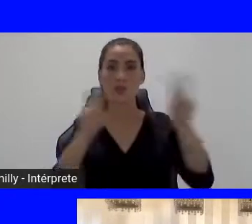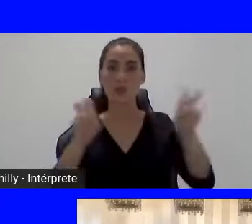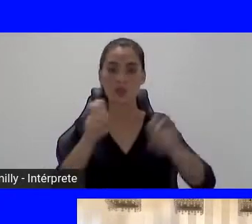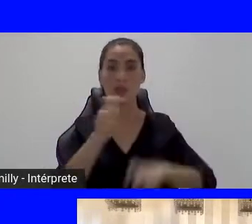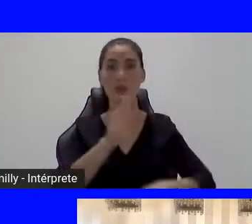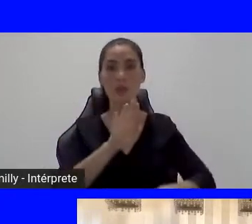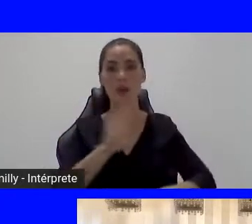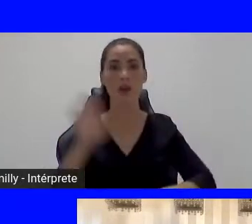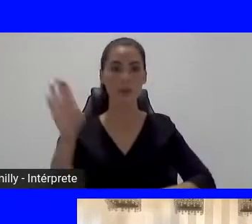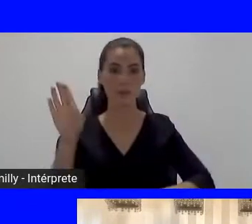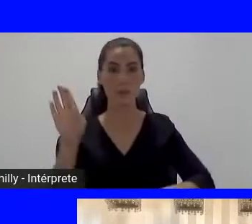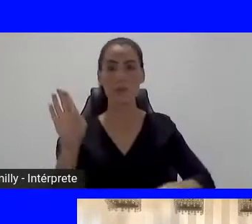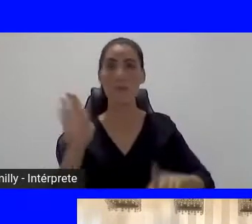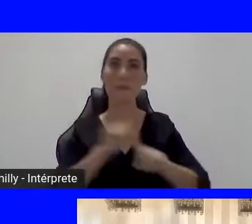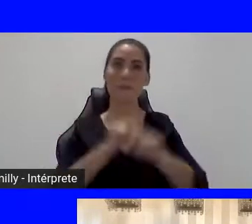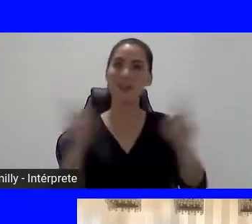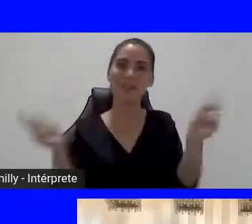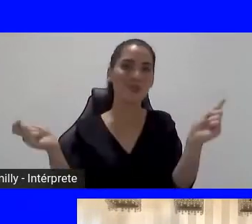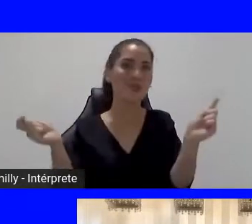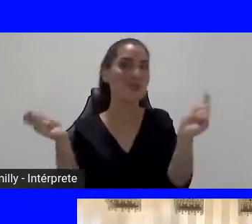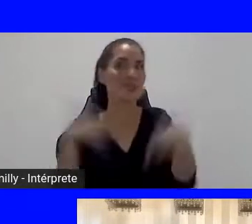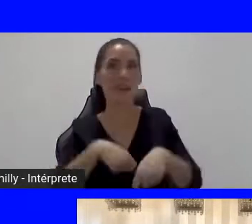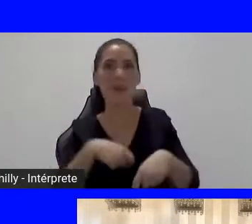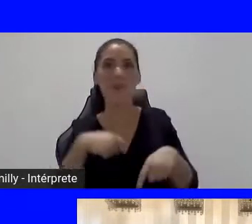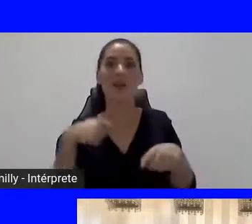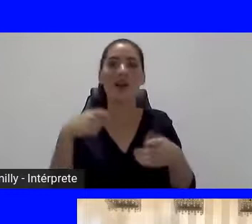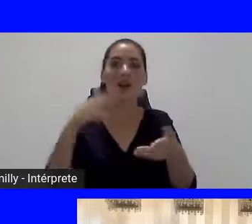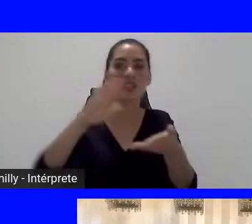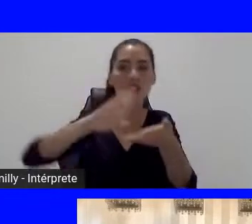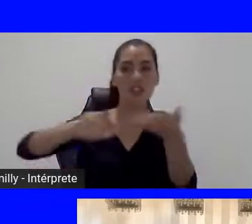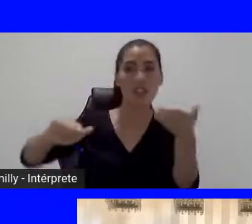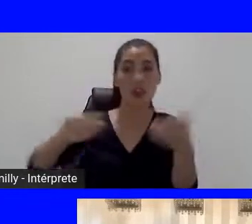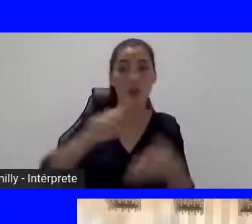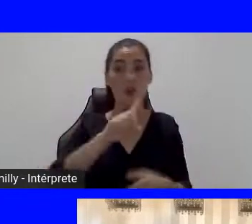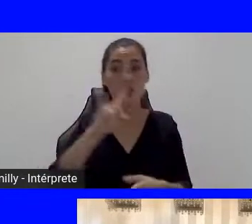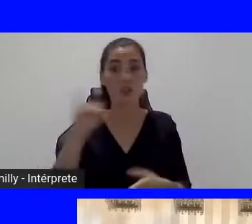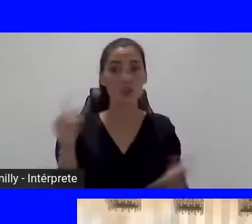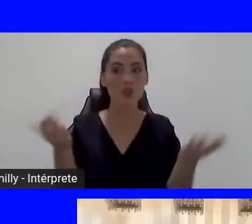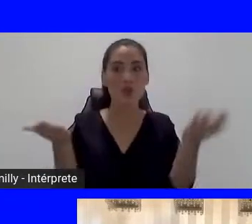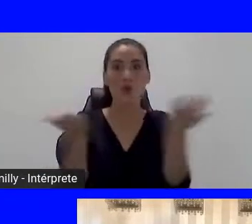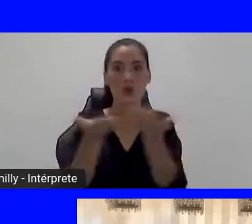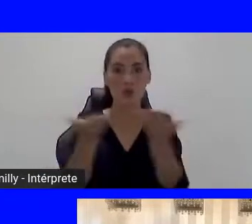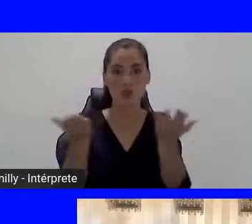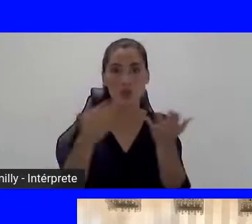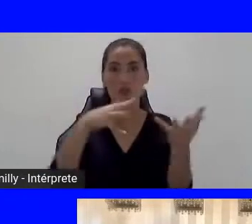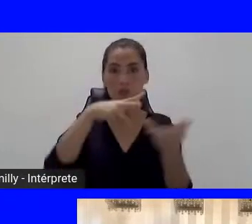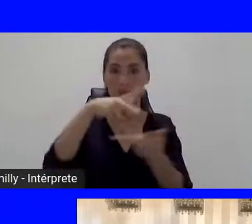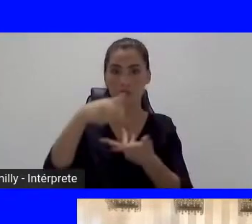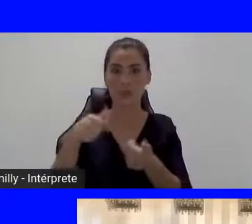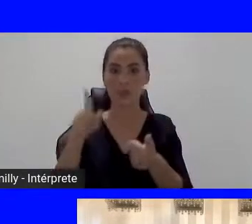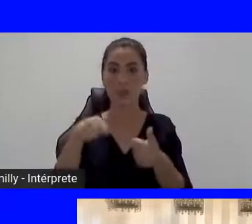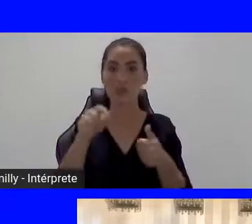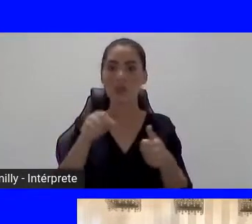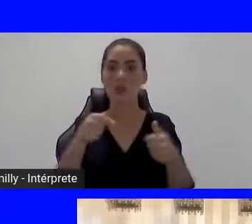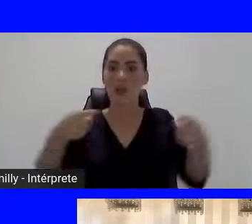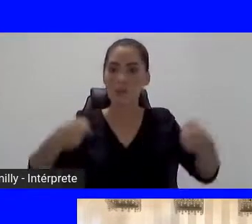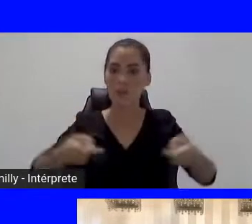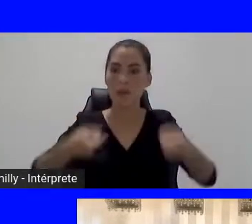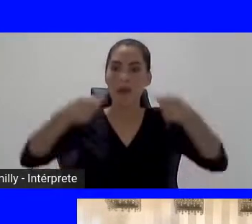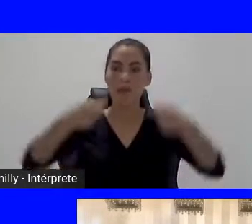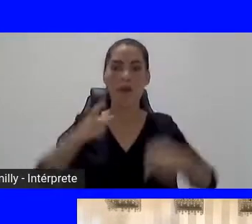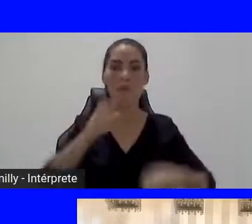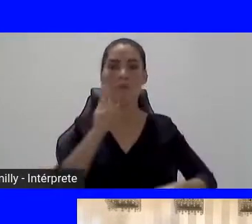dá para fugir do grande assunto do dia, né? Quer dizer, em todo o mundo, que é a invasão da Rússia,